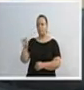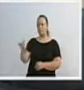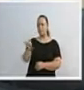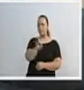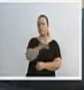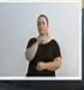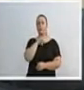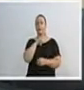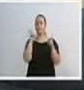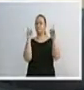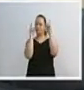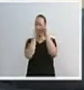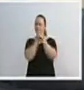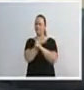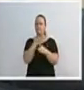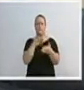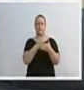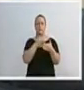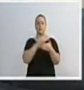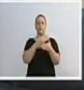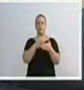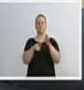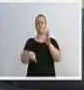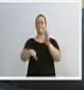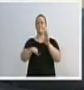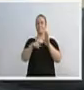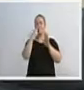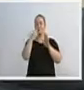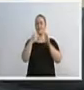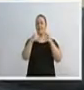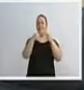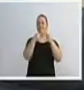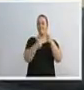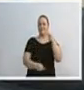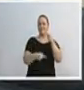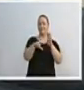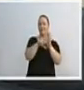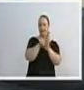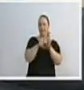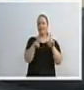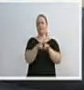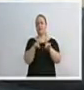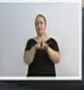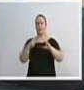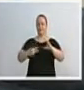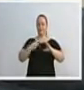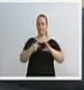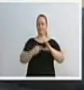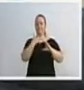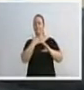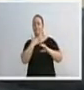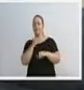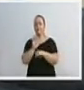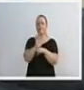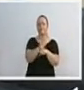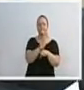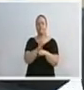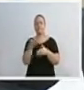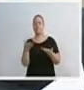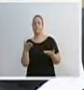dificuldade, tem impedimento legal e a Câmara de Vereadores não tem condições, a princípio, não tem condições de fazer esse tipo de ajuda, salvo talvez